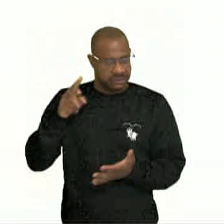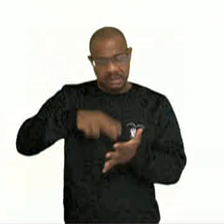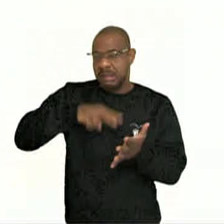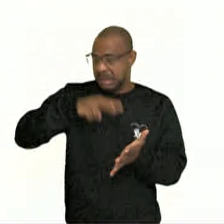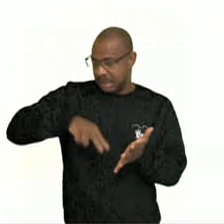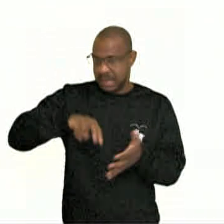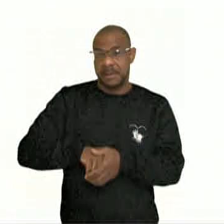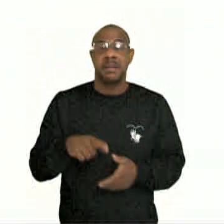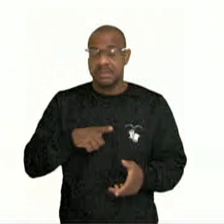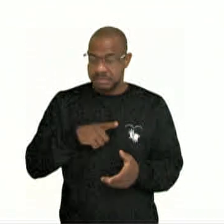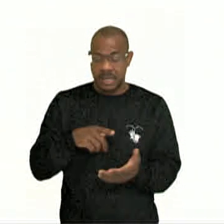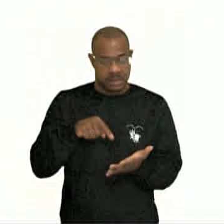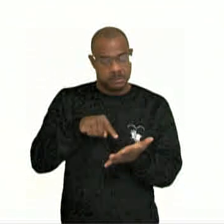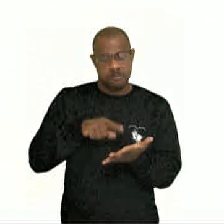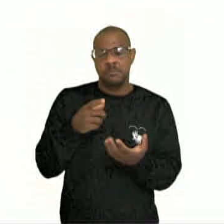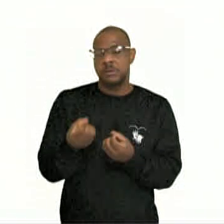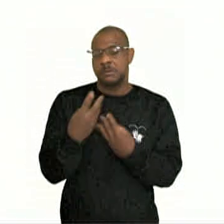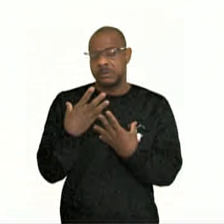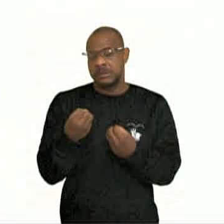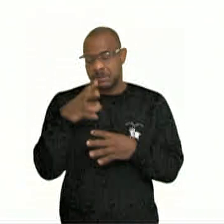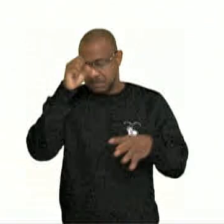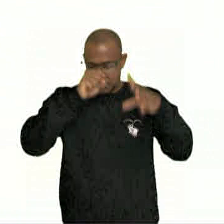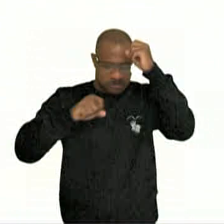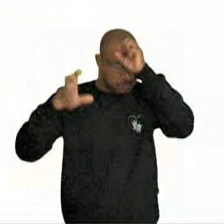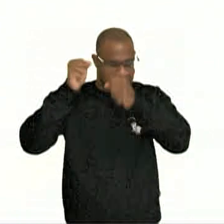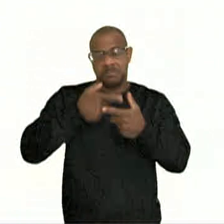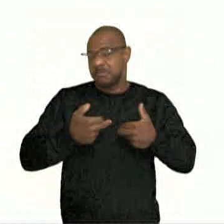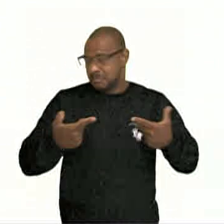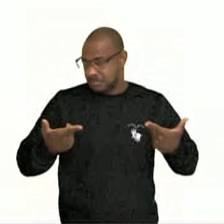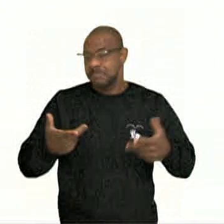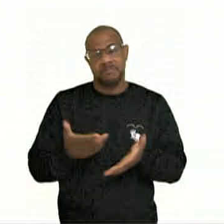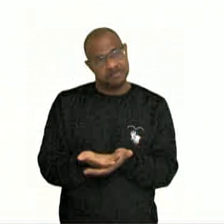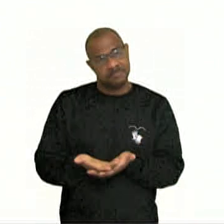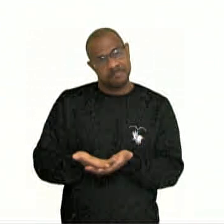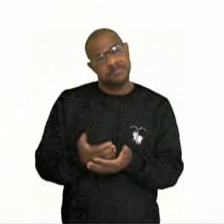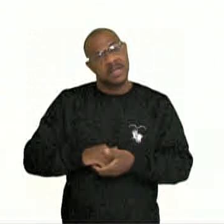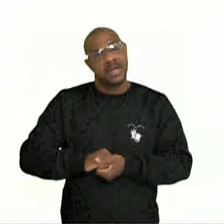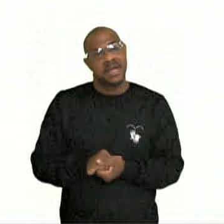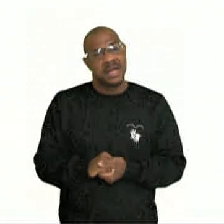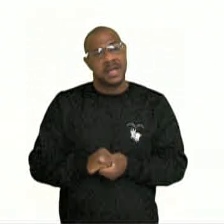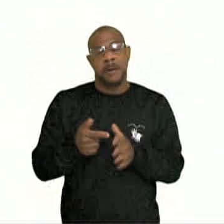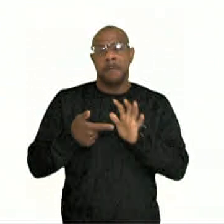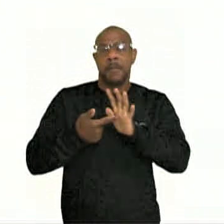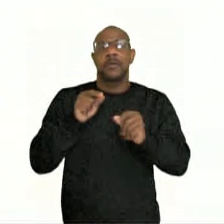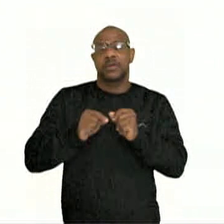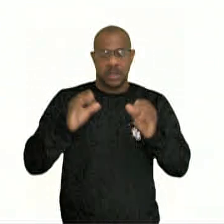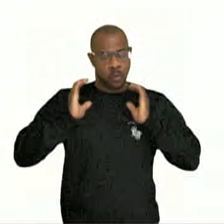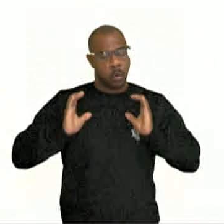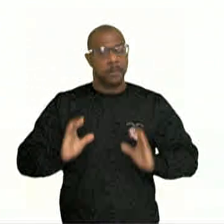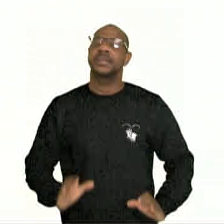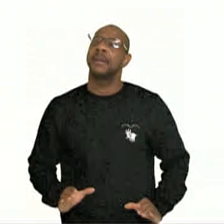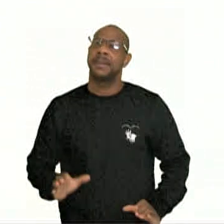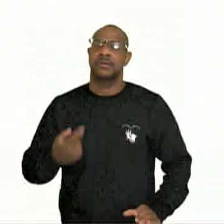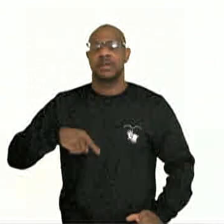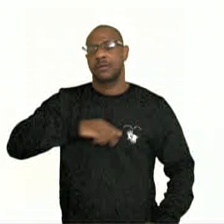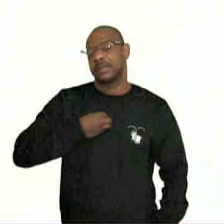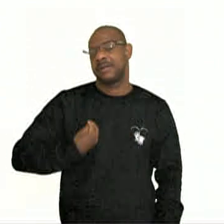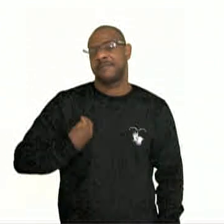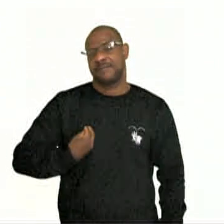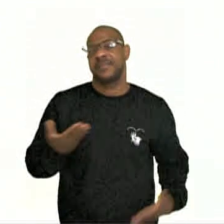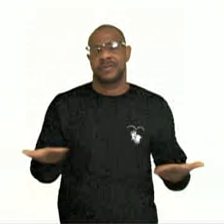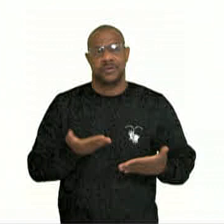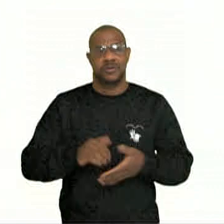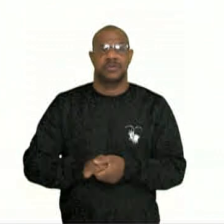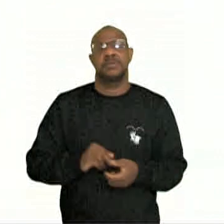que fazem-nos repensar atitudes em relação à nossa amizade, em relação ao amor, à política e a